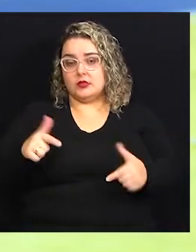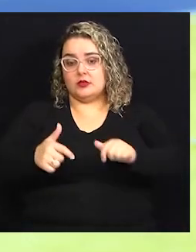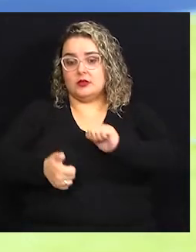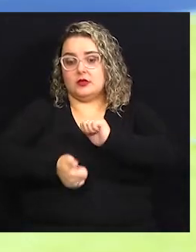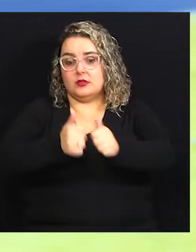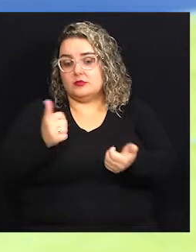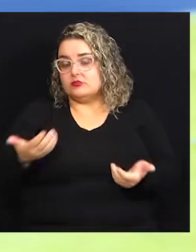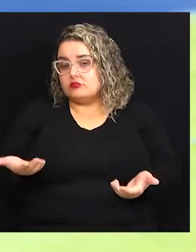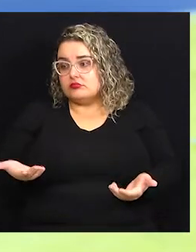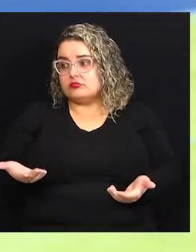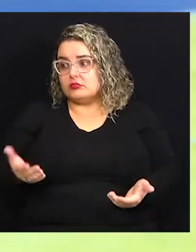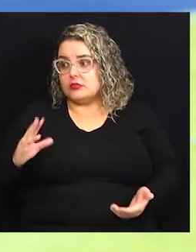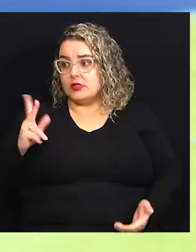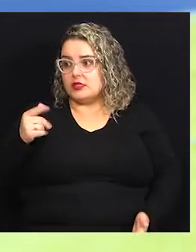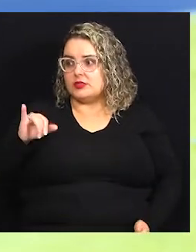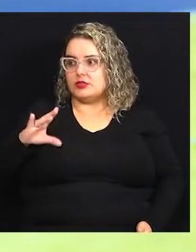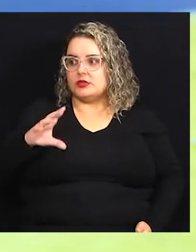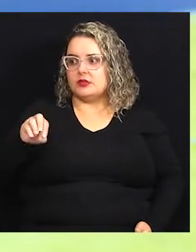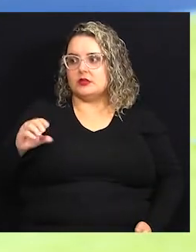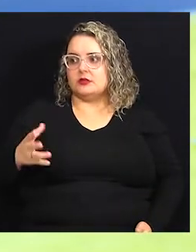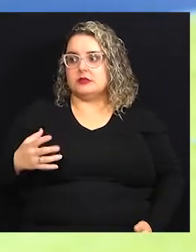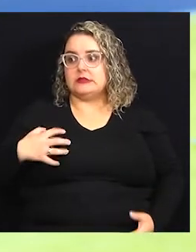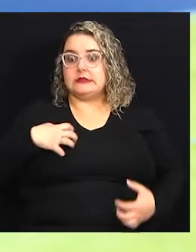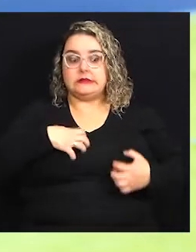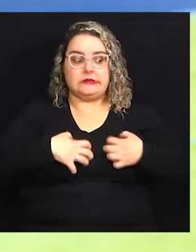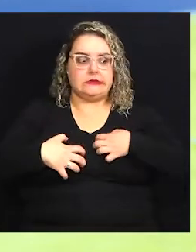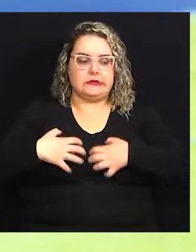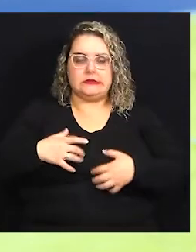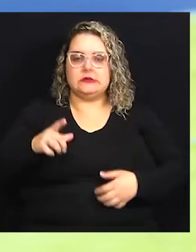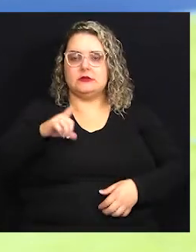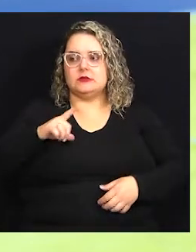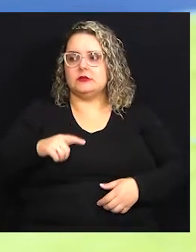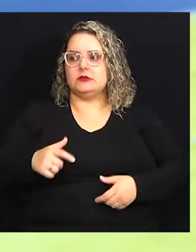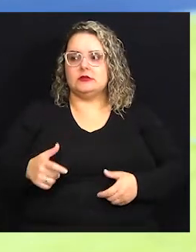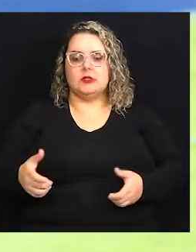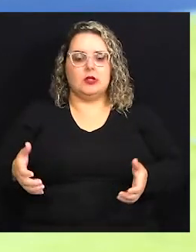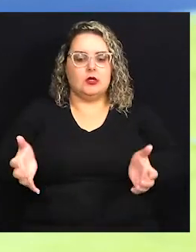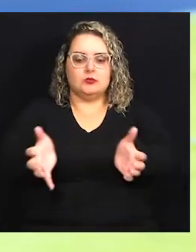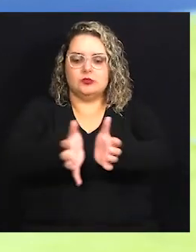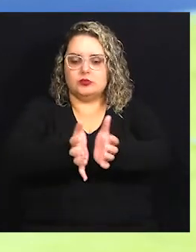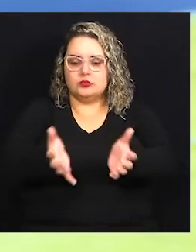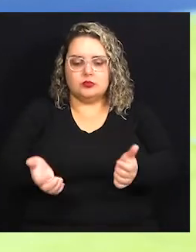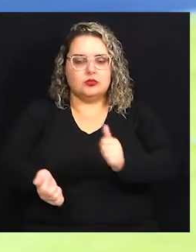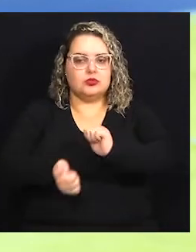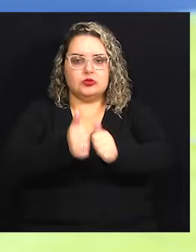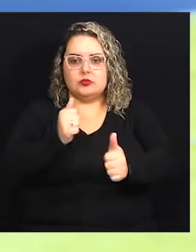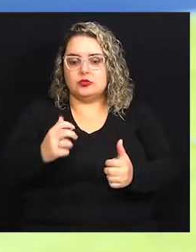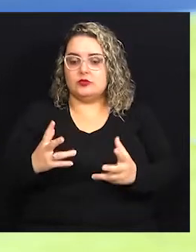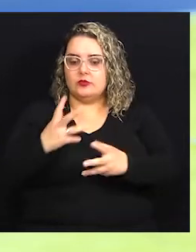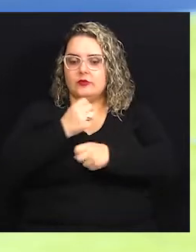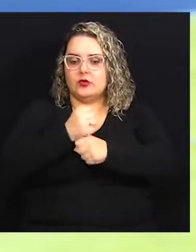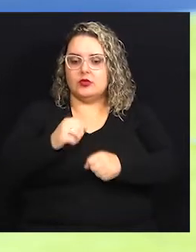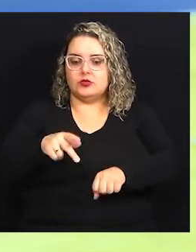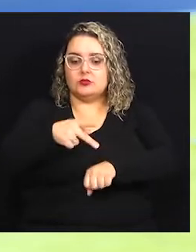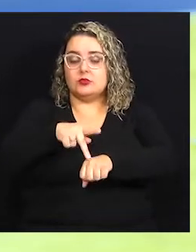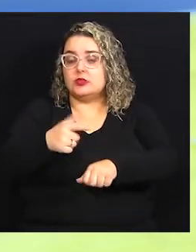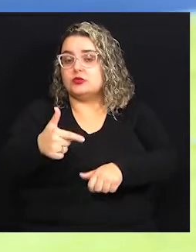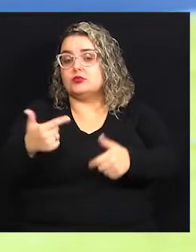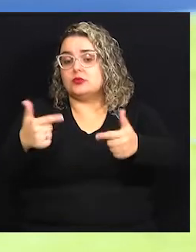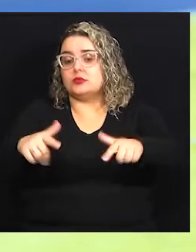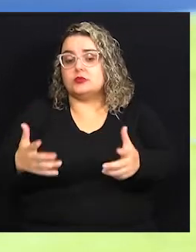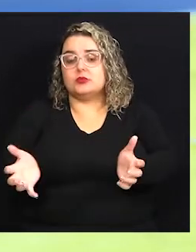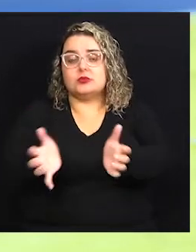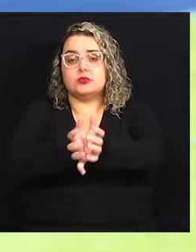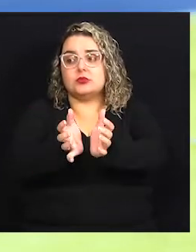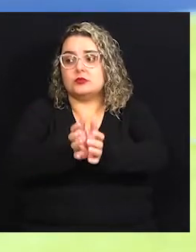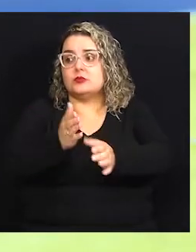né, Chicão? Isso que eu acho que é o que deixa mais angustiante, né? Tem uma modalidade que é muito forte no nosso país, mas que muitas vezes não tem espaço, não